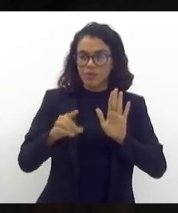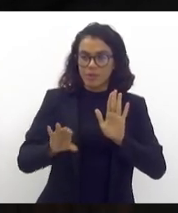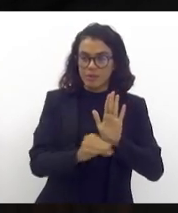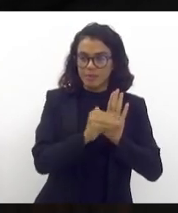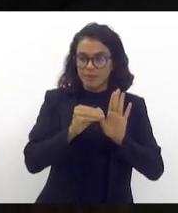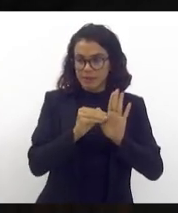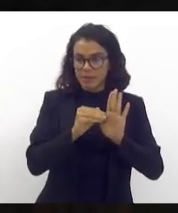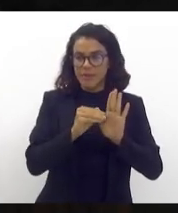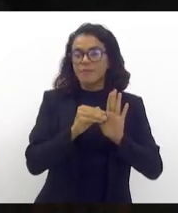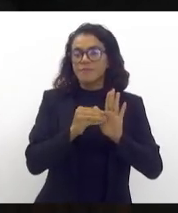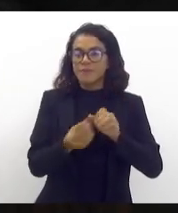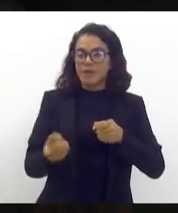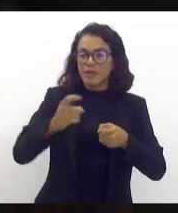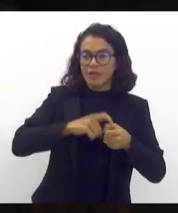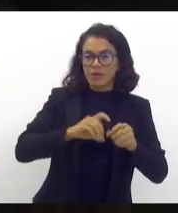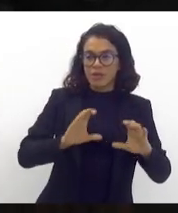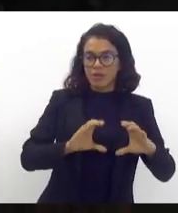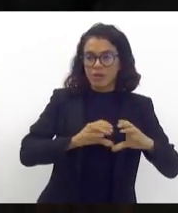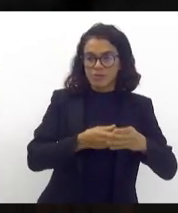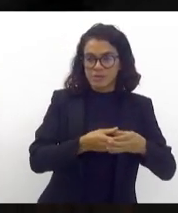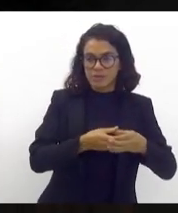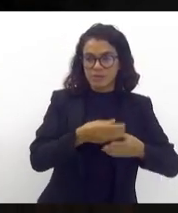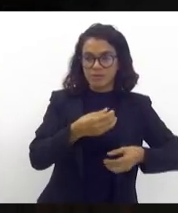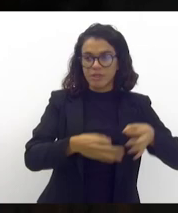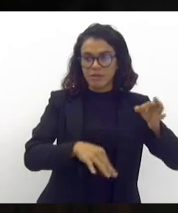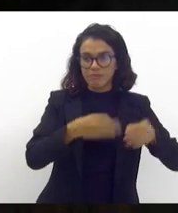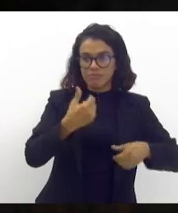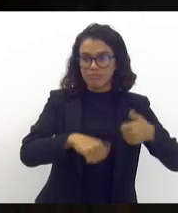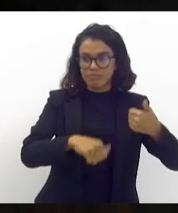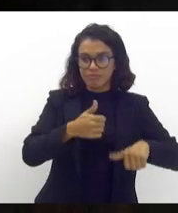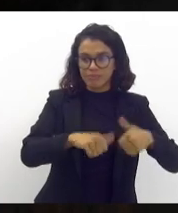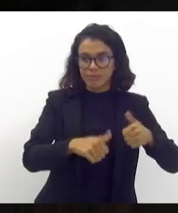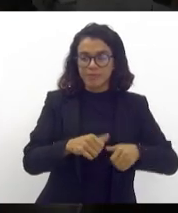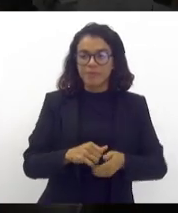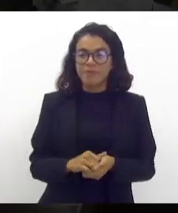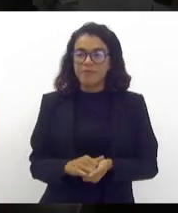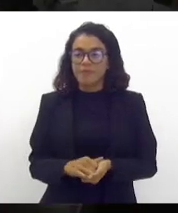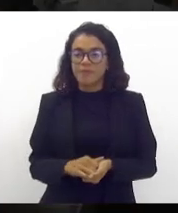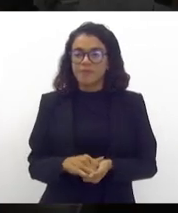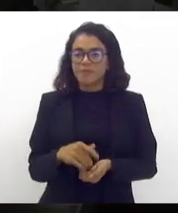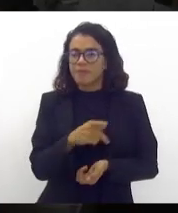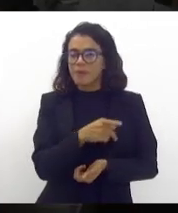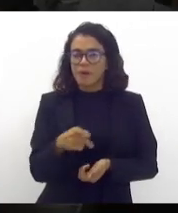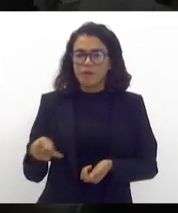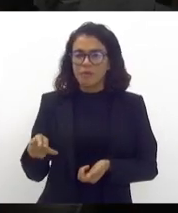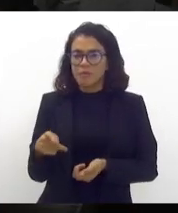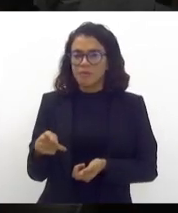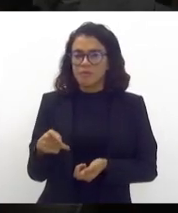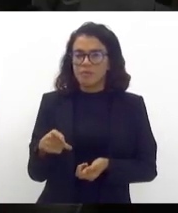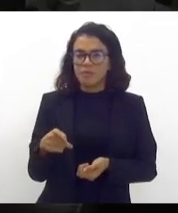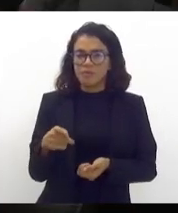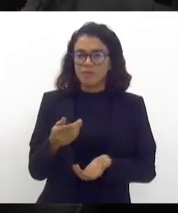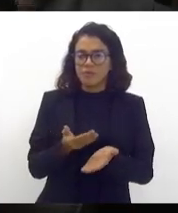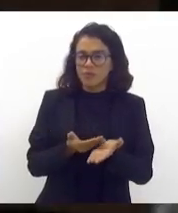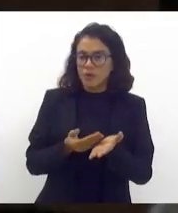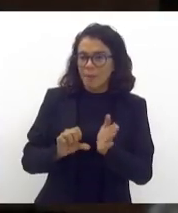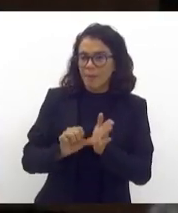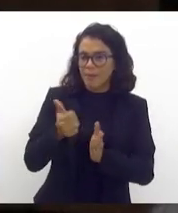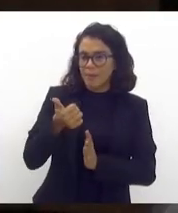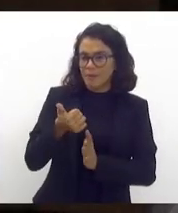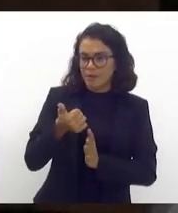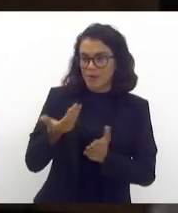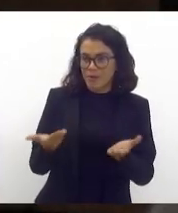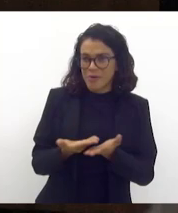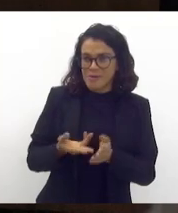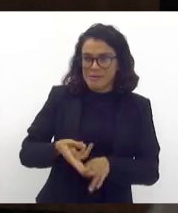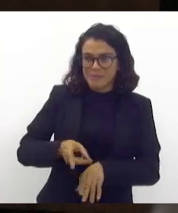emenda e retorna às comissões técnicas. Deputado Luiz Paulo, por favor. Presidente, eu, no expediente inicial,